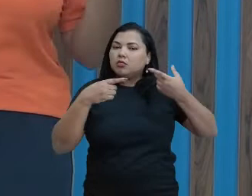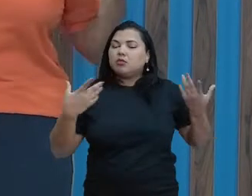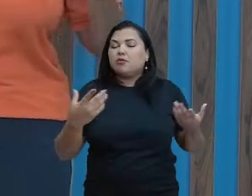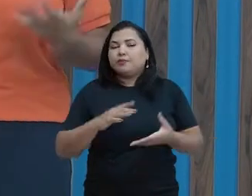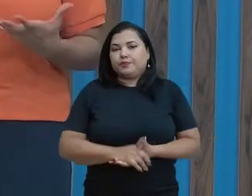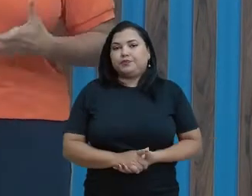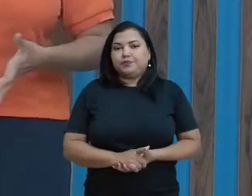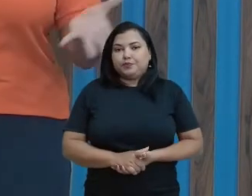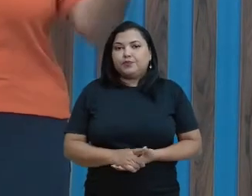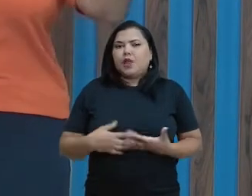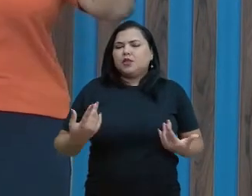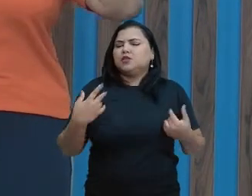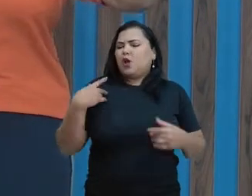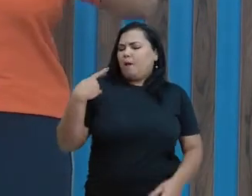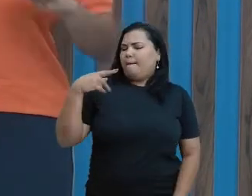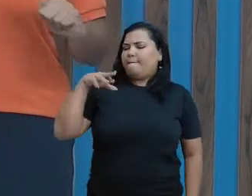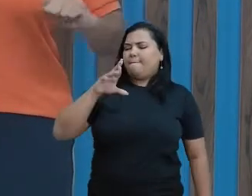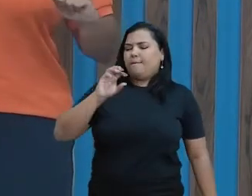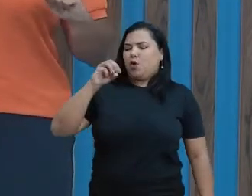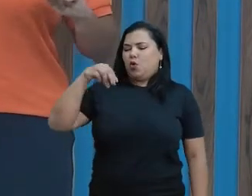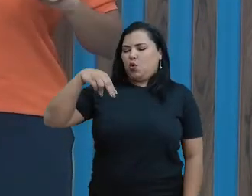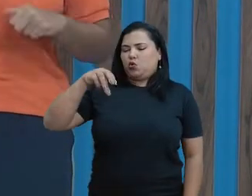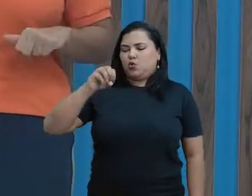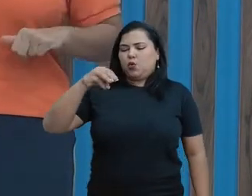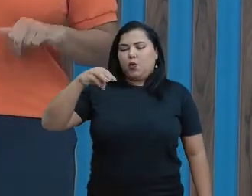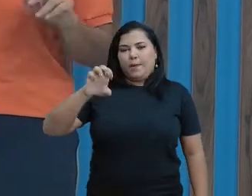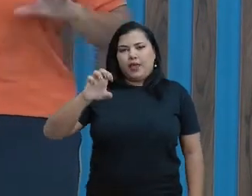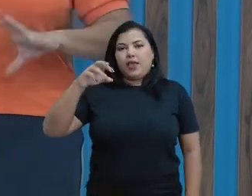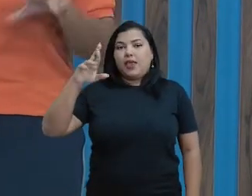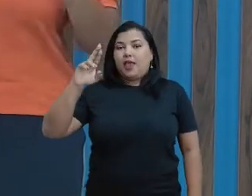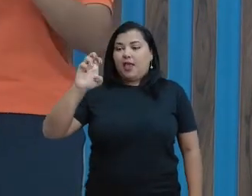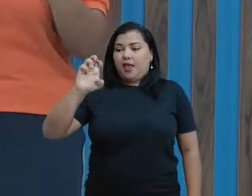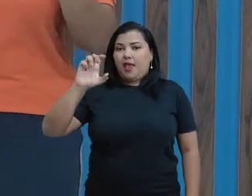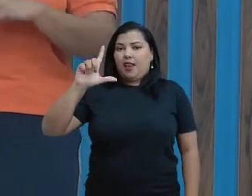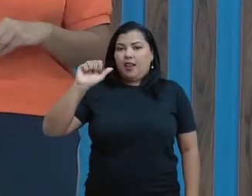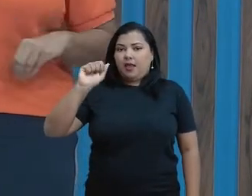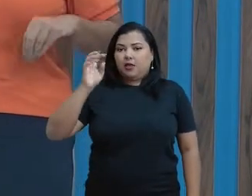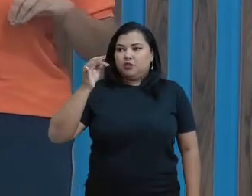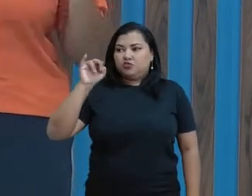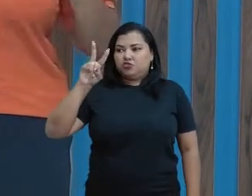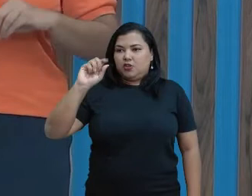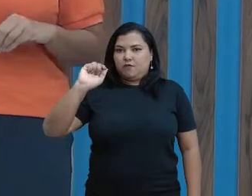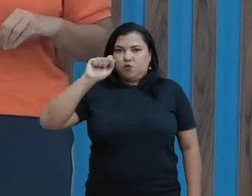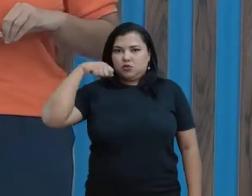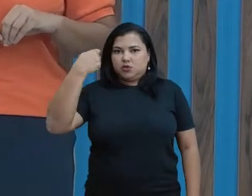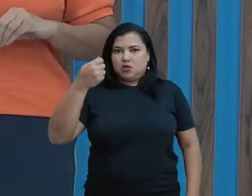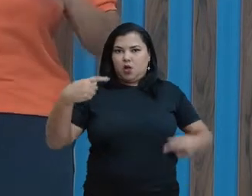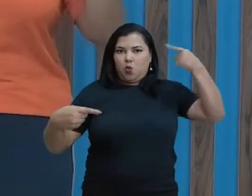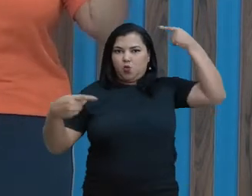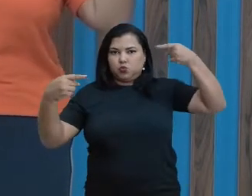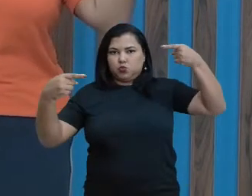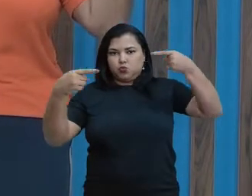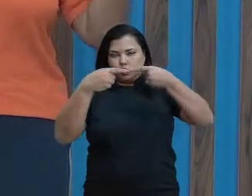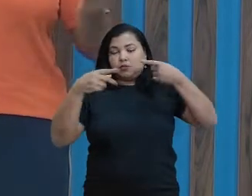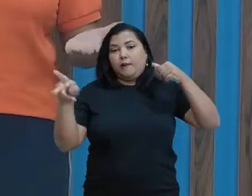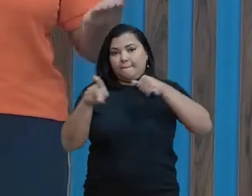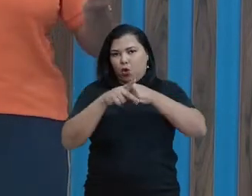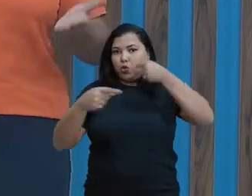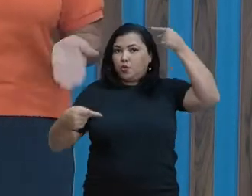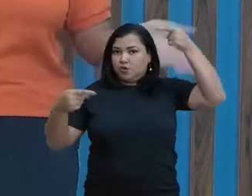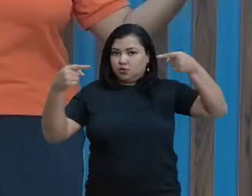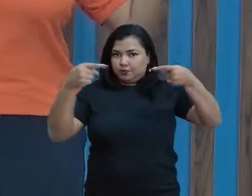desses outros pronomes, vocês podem rever as aulas, tá? Porque agora a gente vai focar no pronome relativo que. Que,